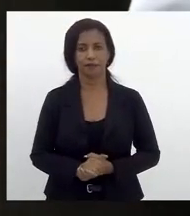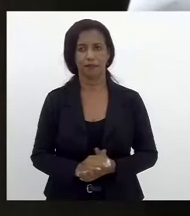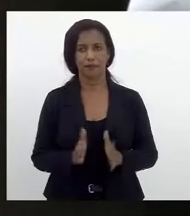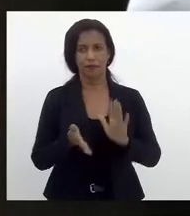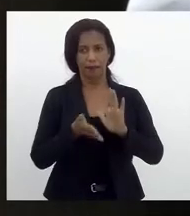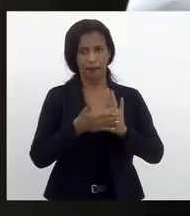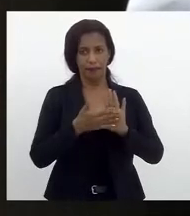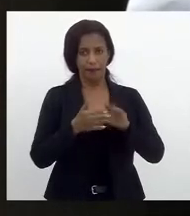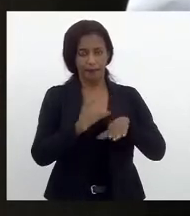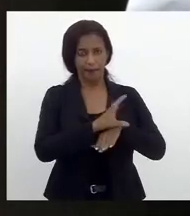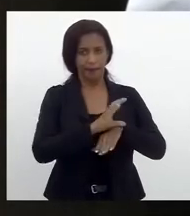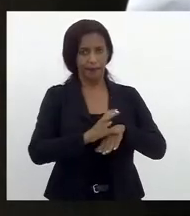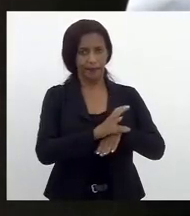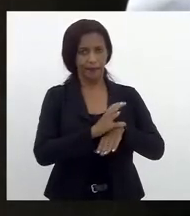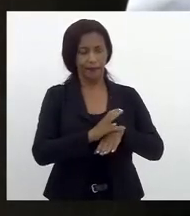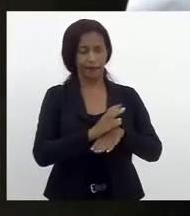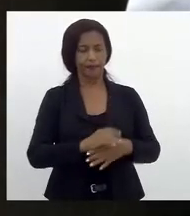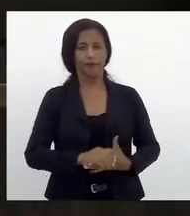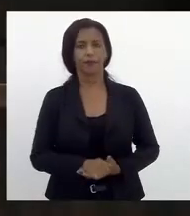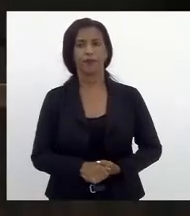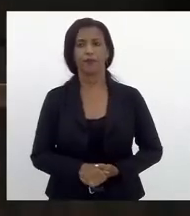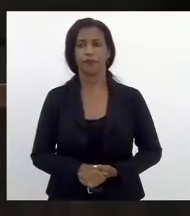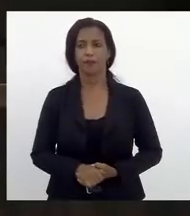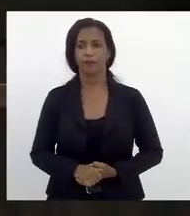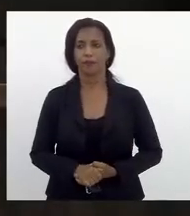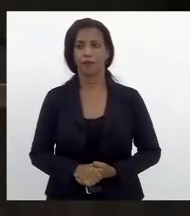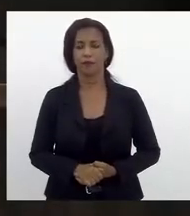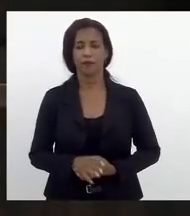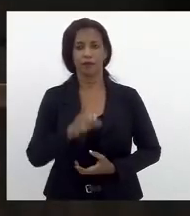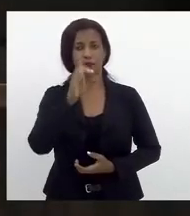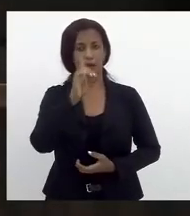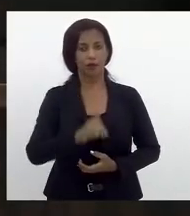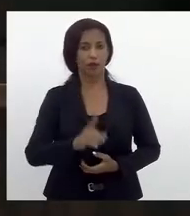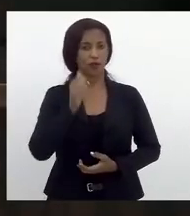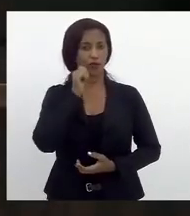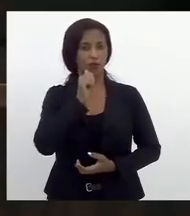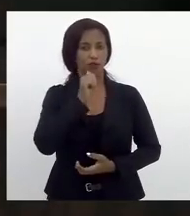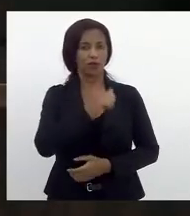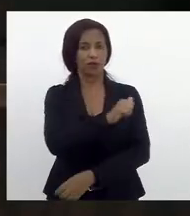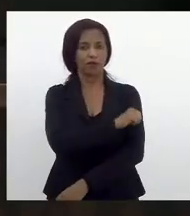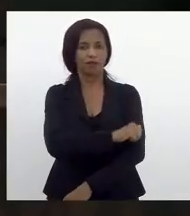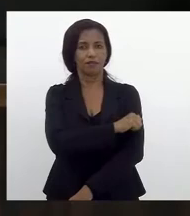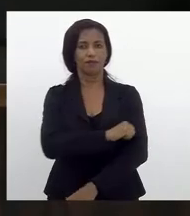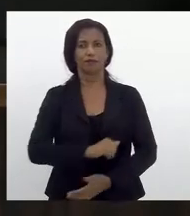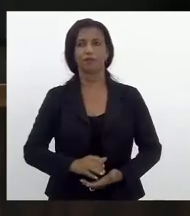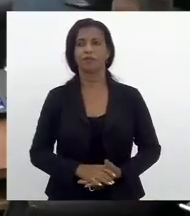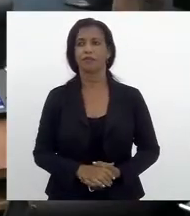Parecer pela constitucionalidade, presidente. Pelo direito da mulher, enfermeira Rejane. Presidente.